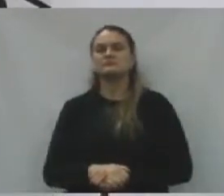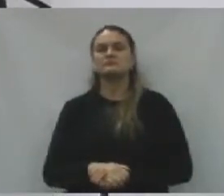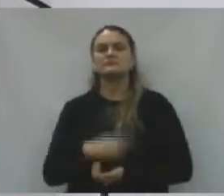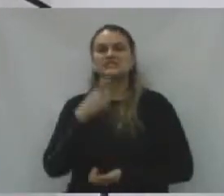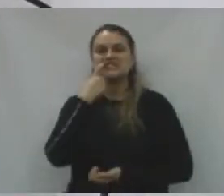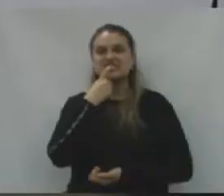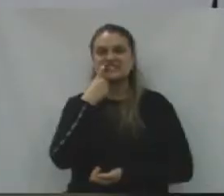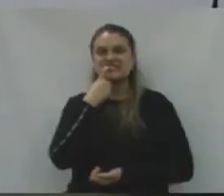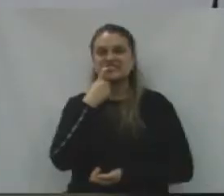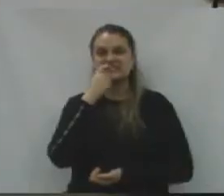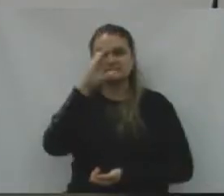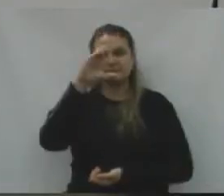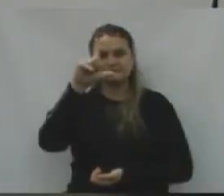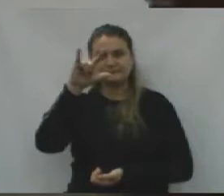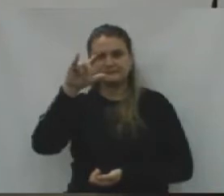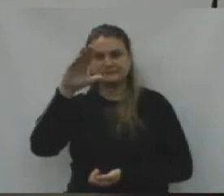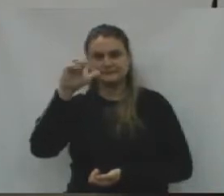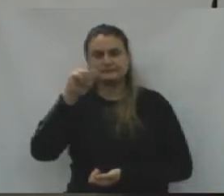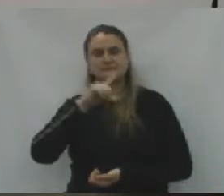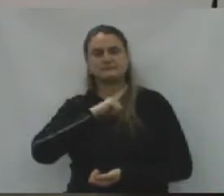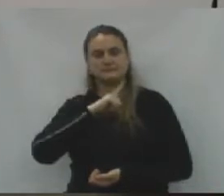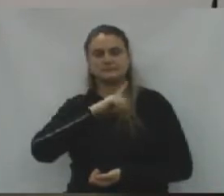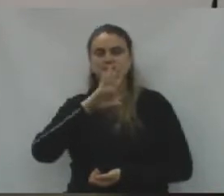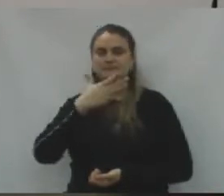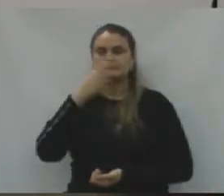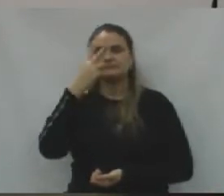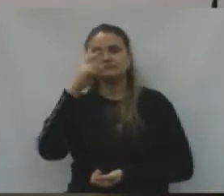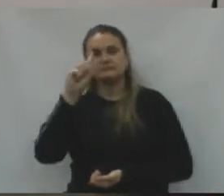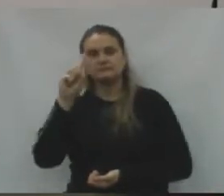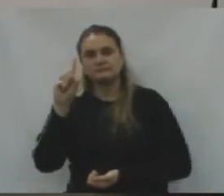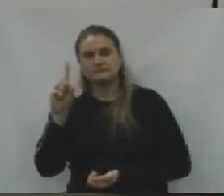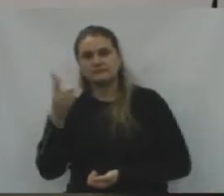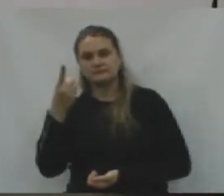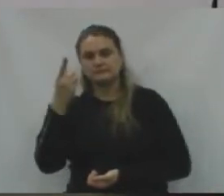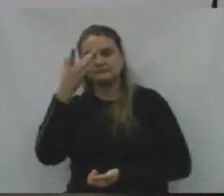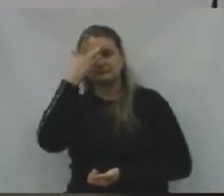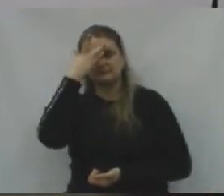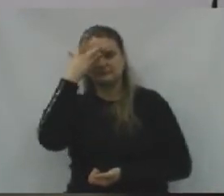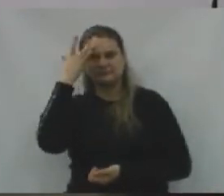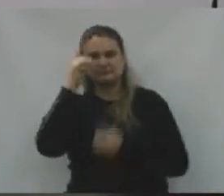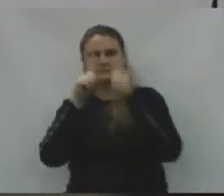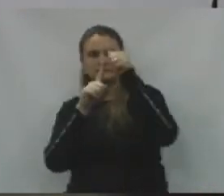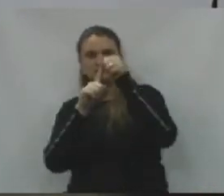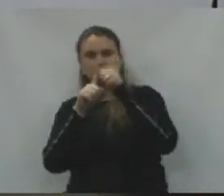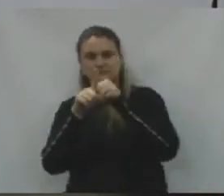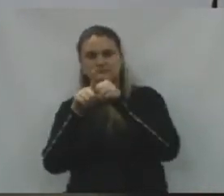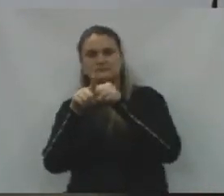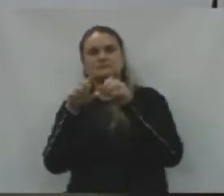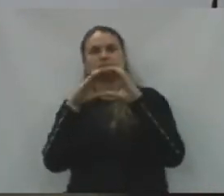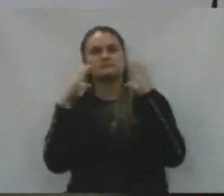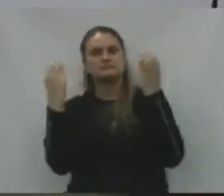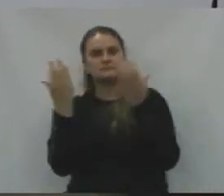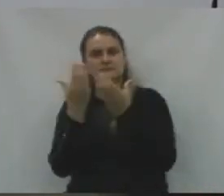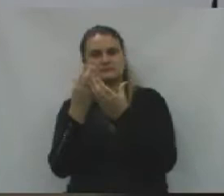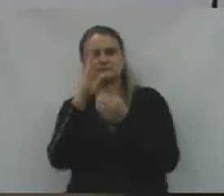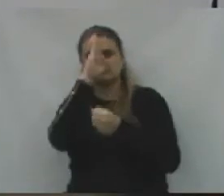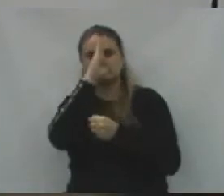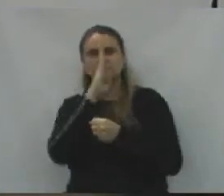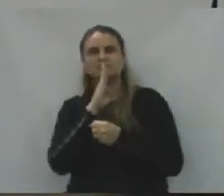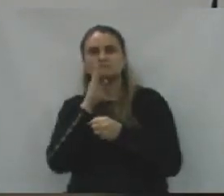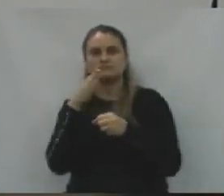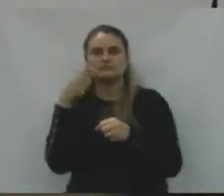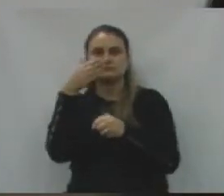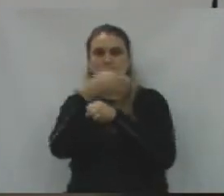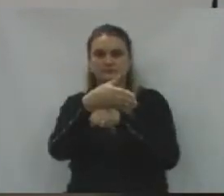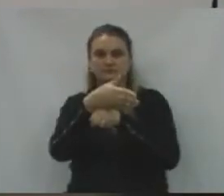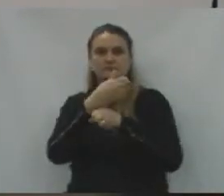A clínica odontológica, são mais de 2.000 procedimentos hoje ao mês, realizados para a nossa comunidade de União da